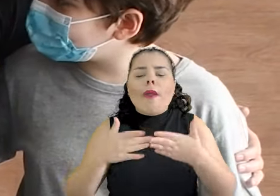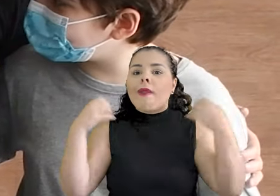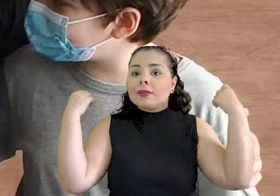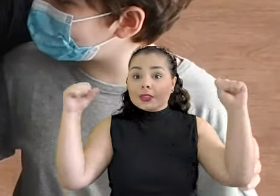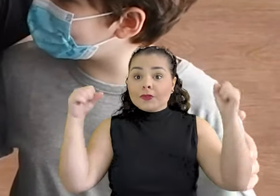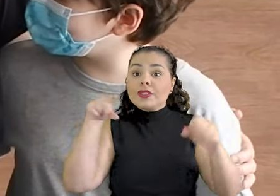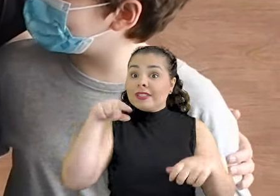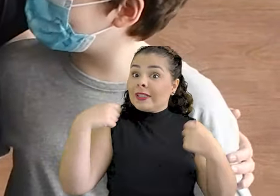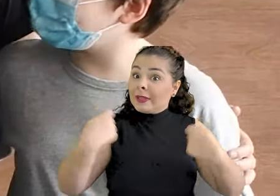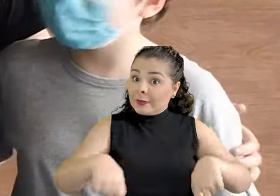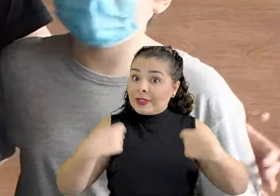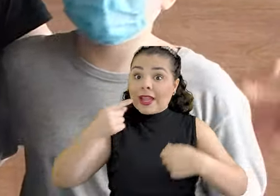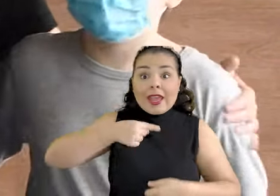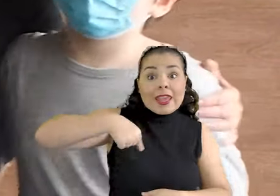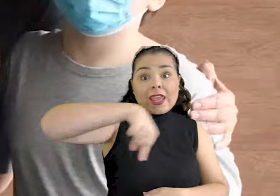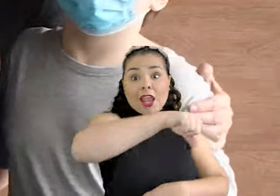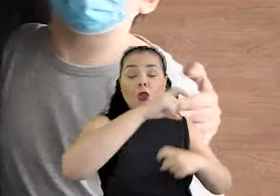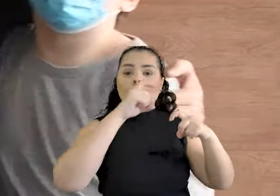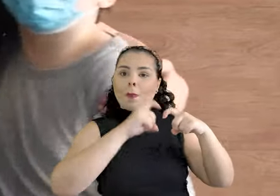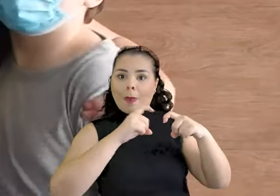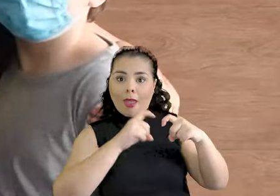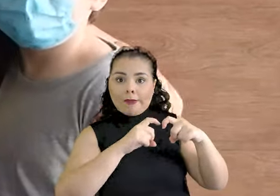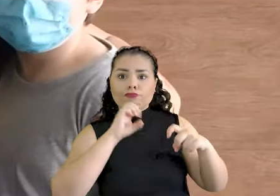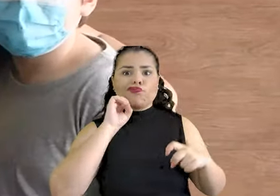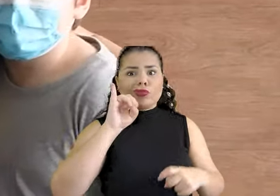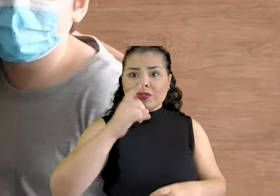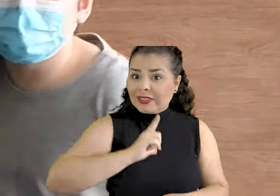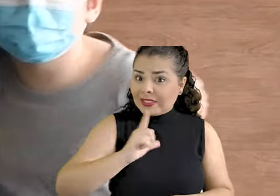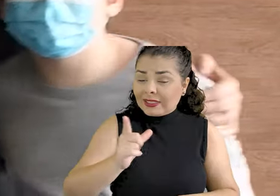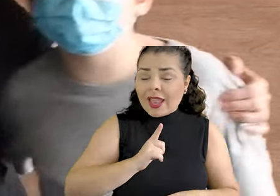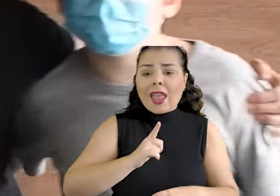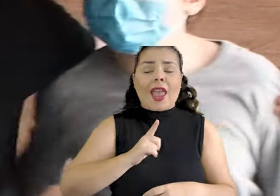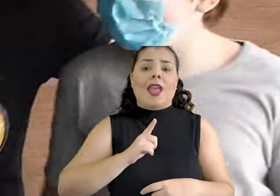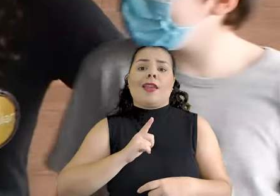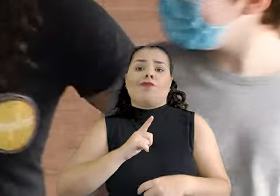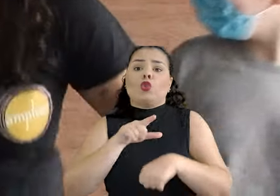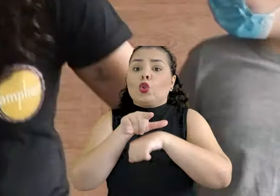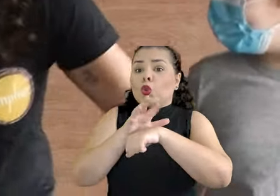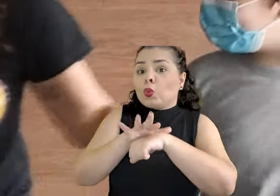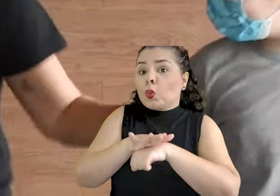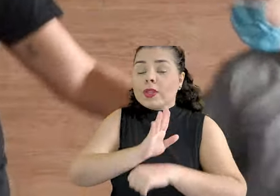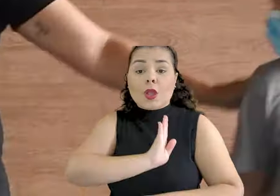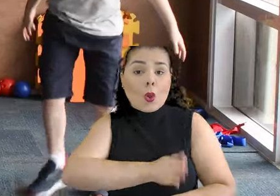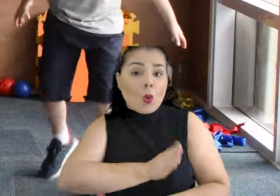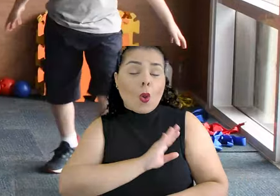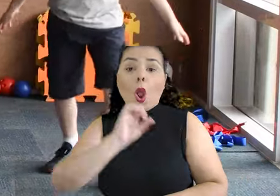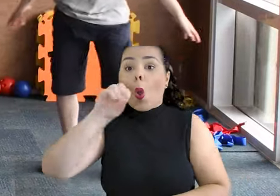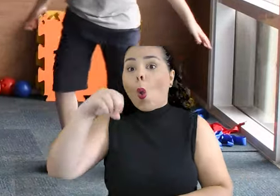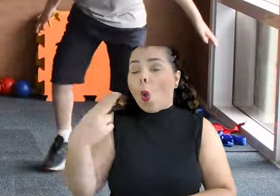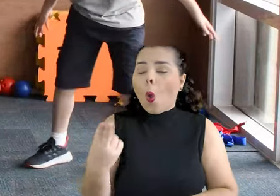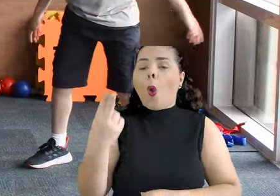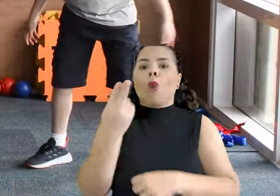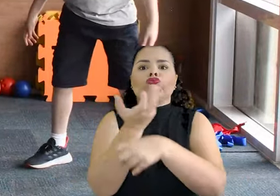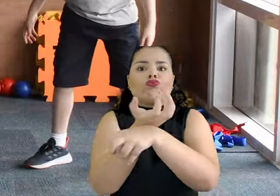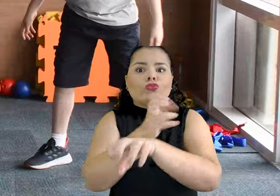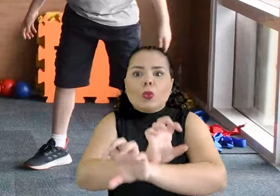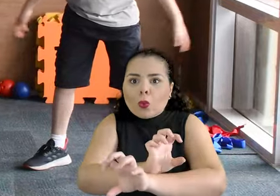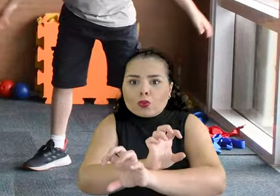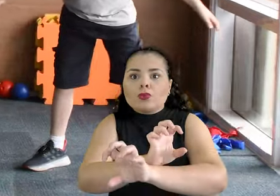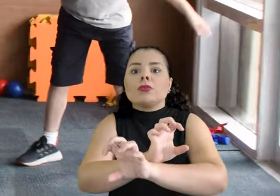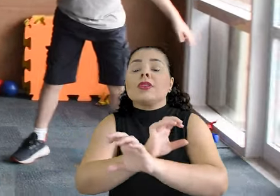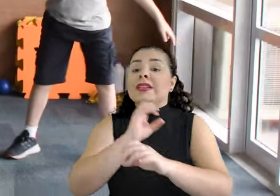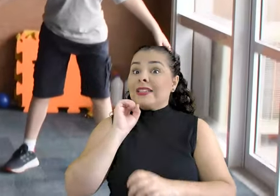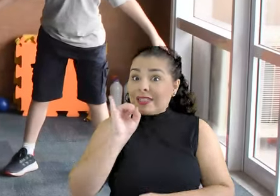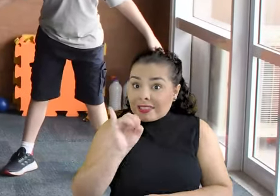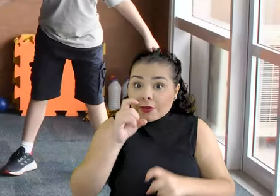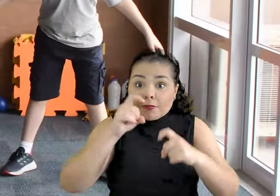Frederico! É, e o Rafa! E o Rafa! Bora ampliar, galera! Vamos lá! Beleza, vem aqui, fica aqui